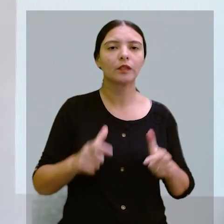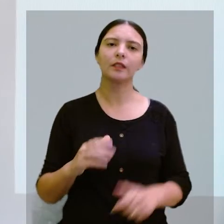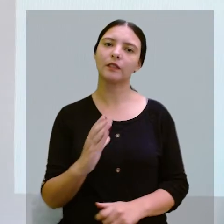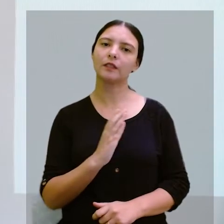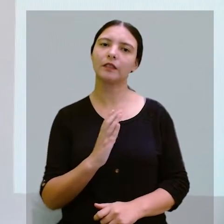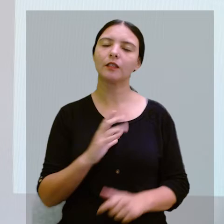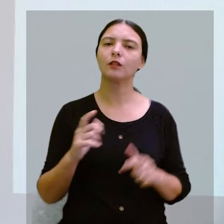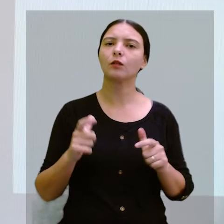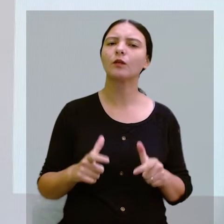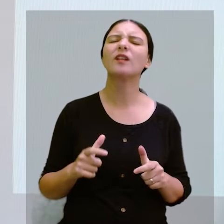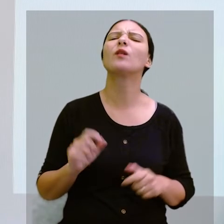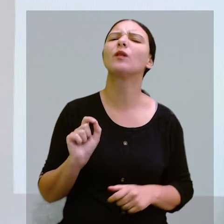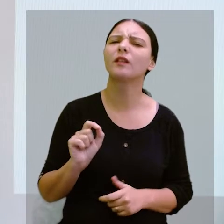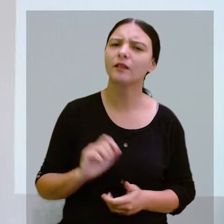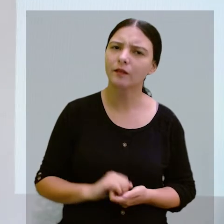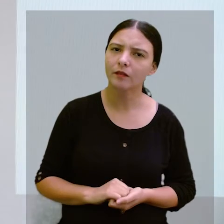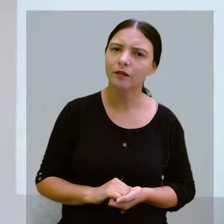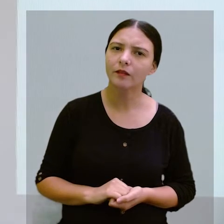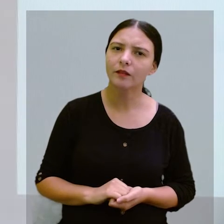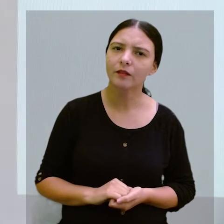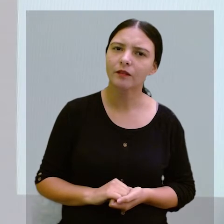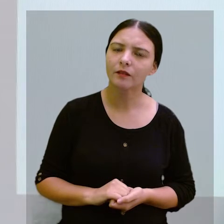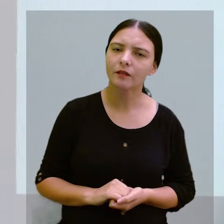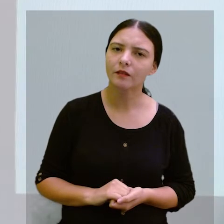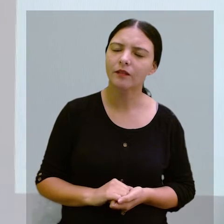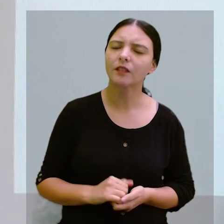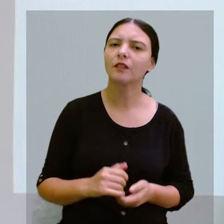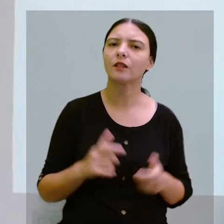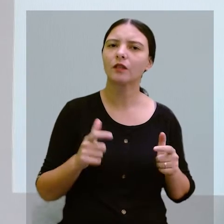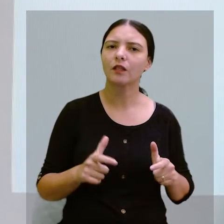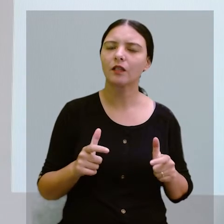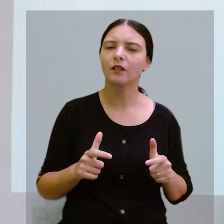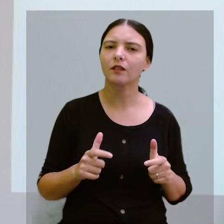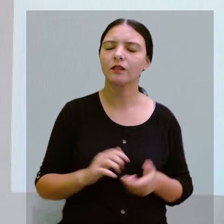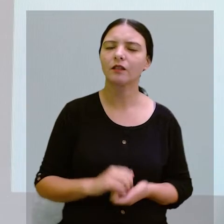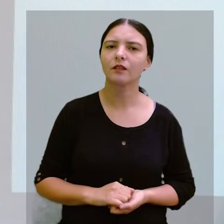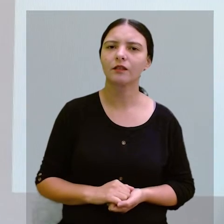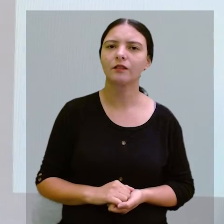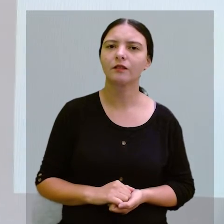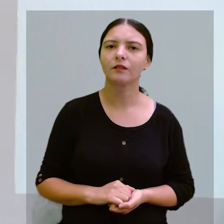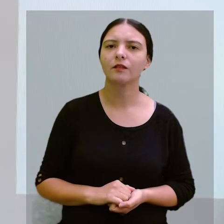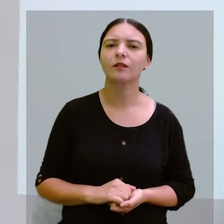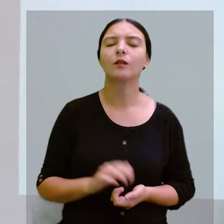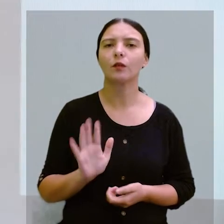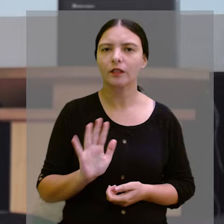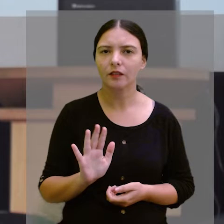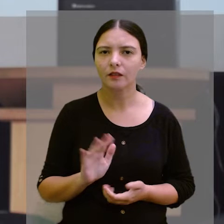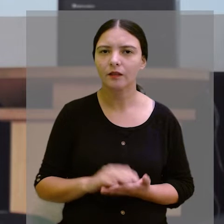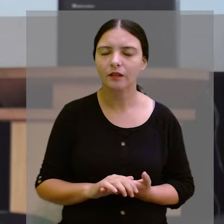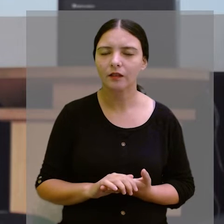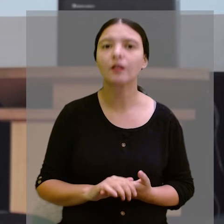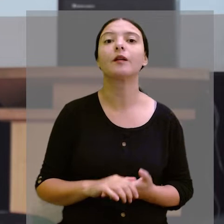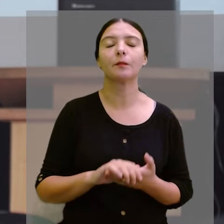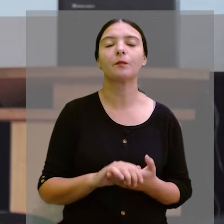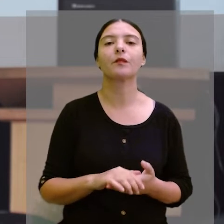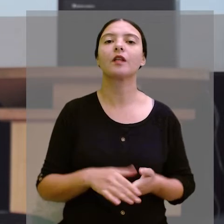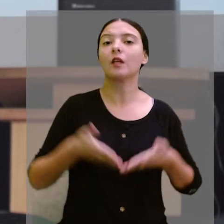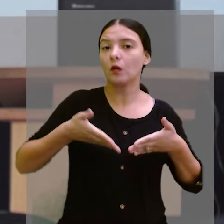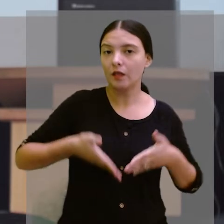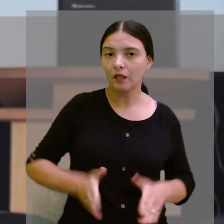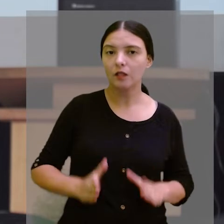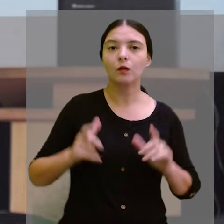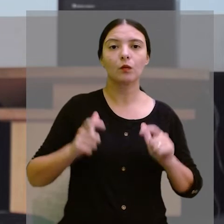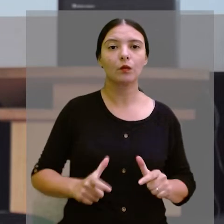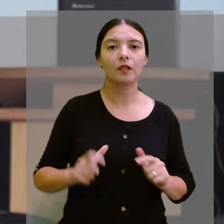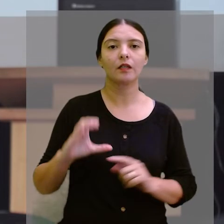é a cidade... Oi? Que é a cidade... Acho que é embaixo do placar. Oi. Que é a cidade onde eu nasci, que chama